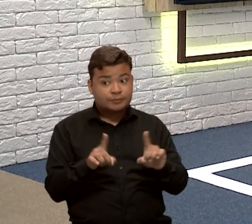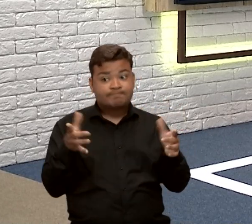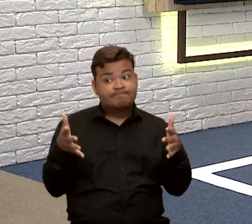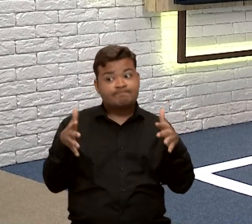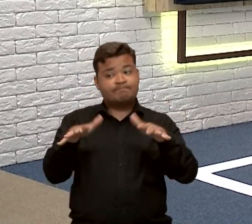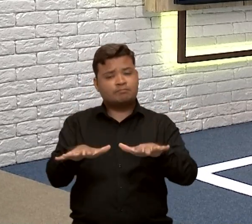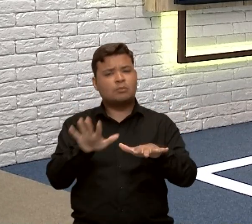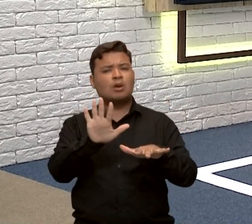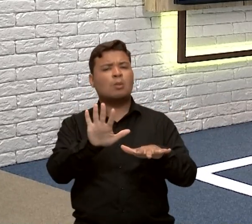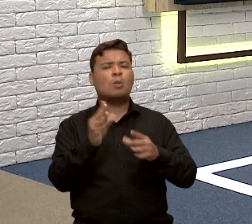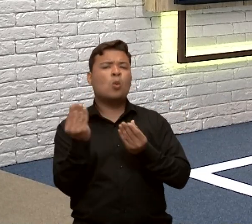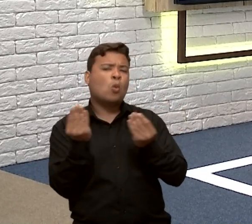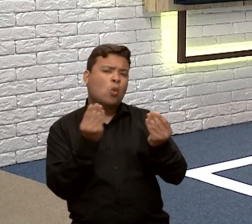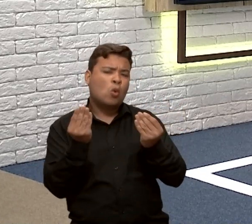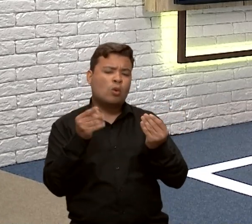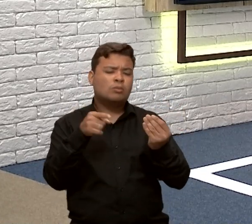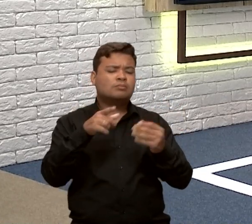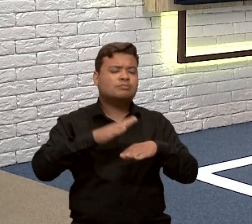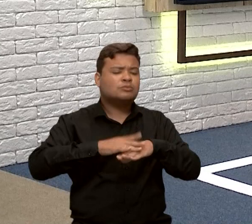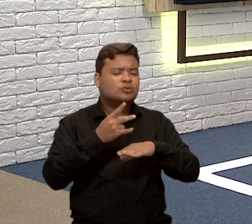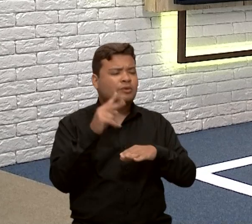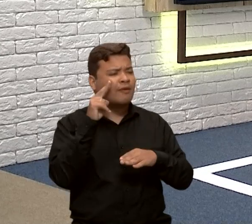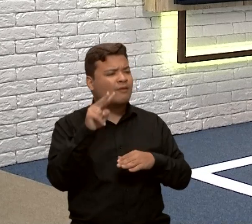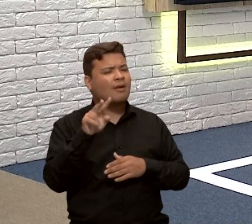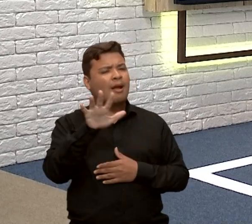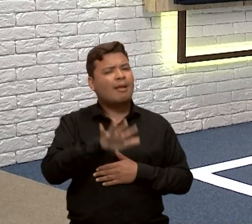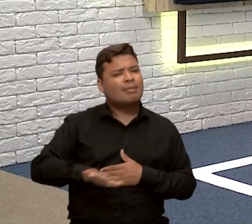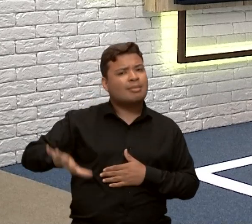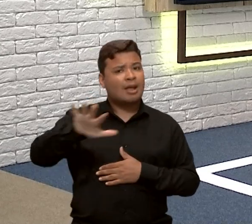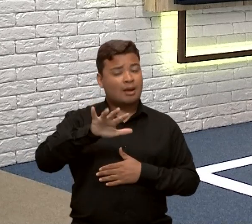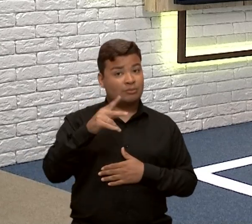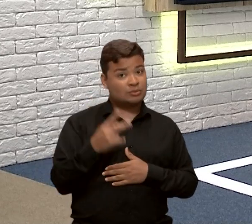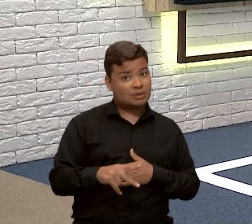senhora avalia esse cenário, né, local, nacional?